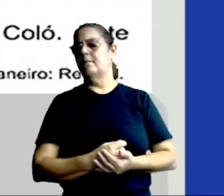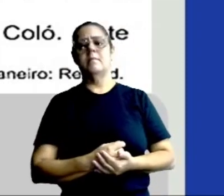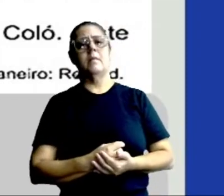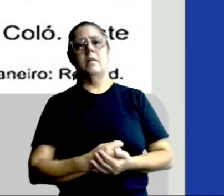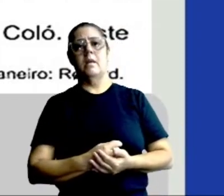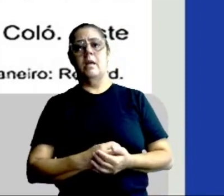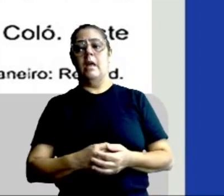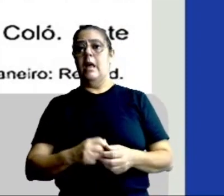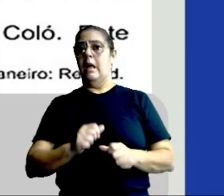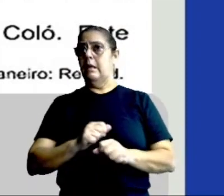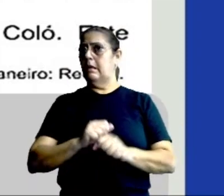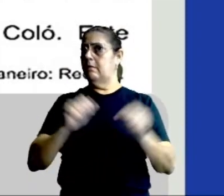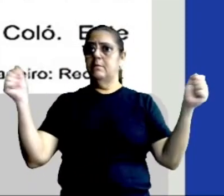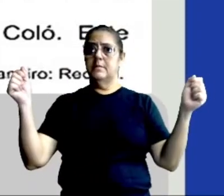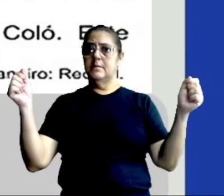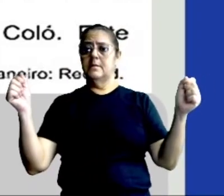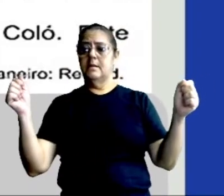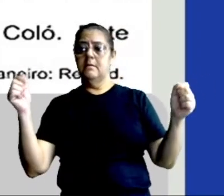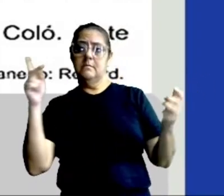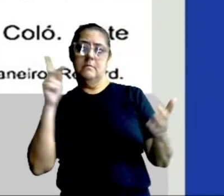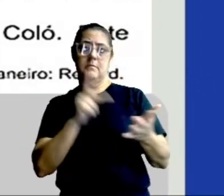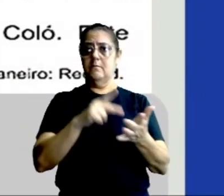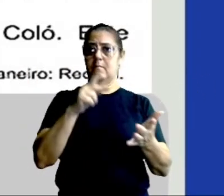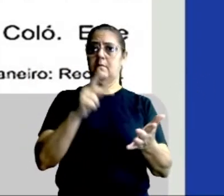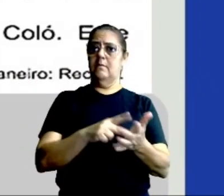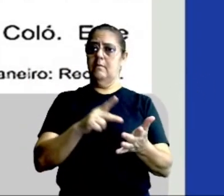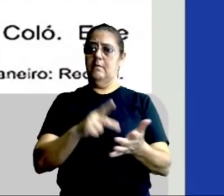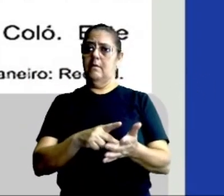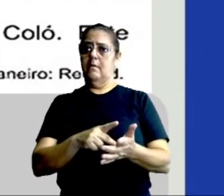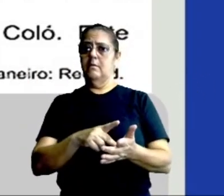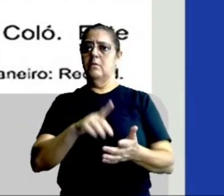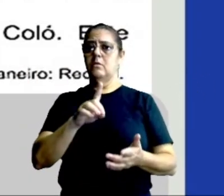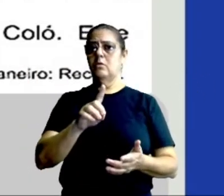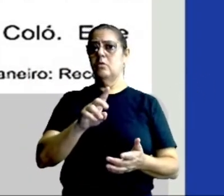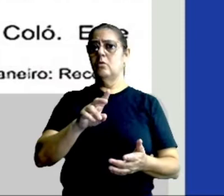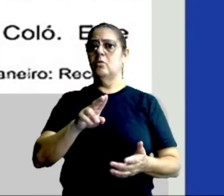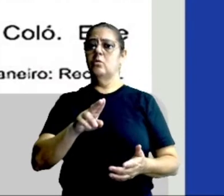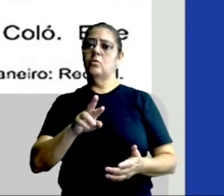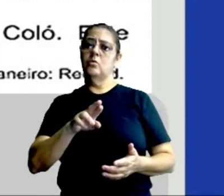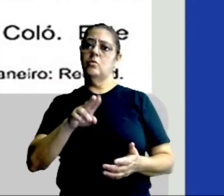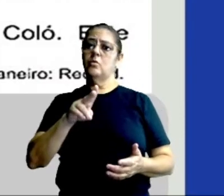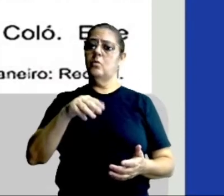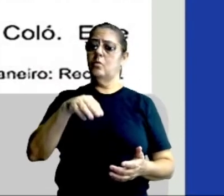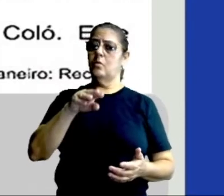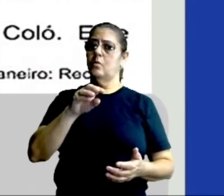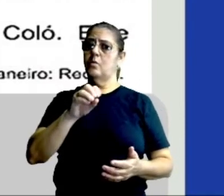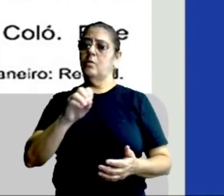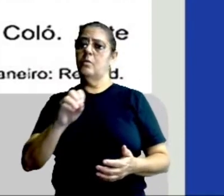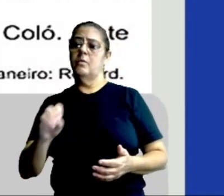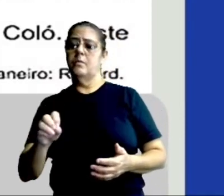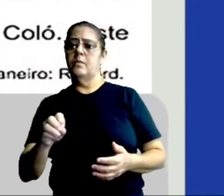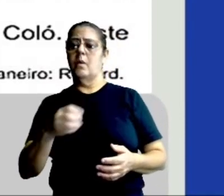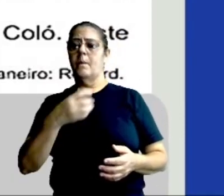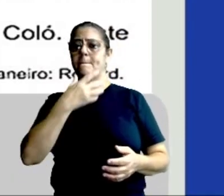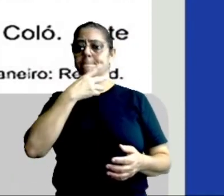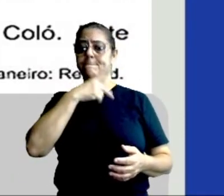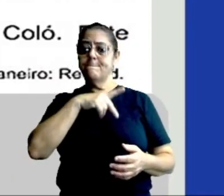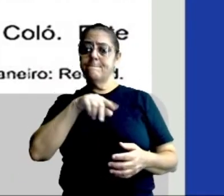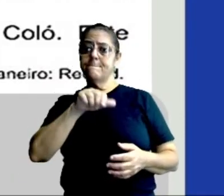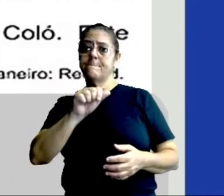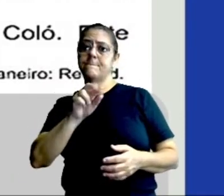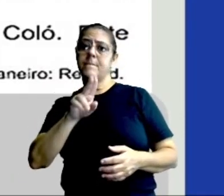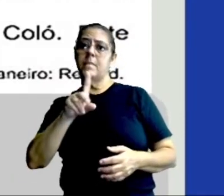texto chamado de ar incapacidade de ser verdadeiro do Drummond ele disse assim Paulo tinha fama de